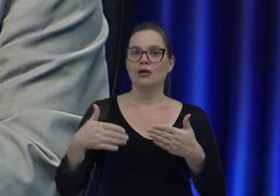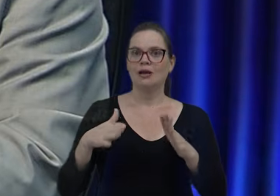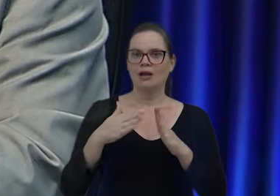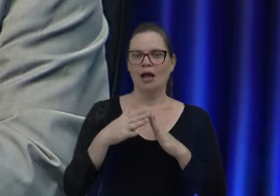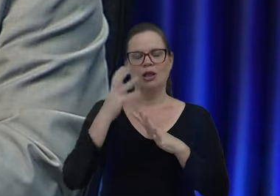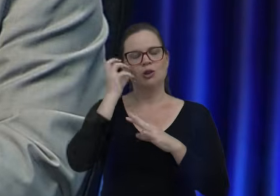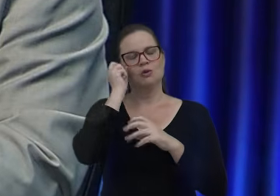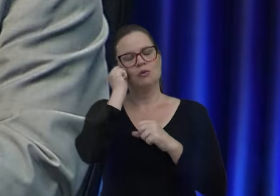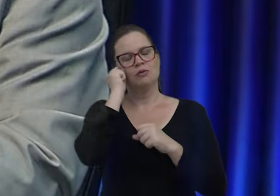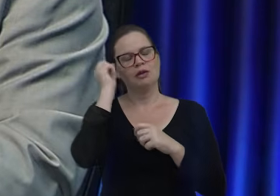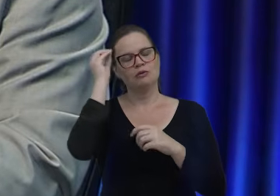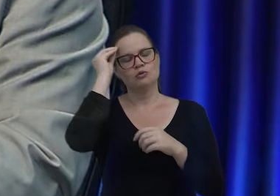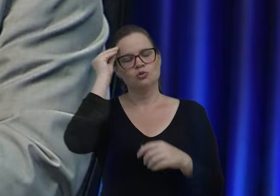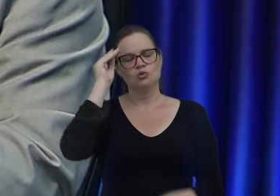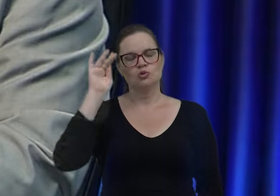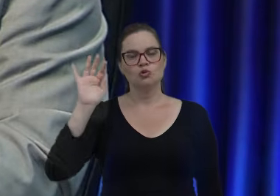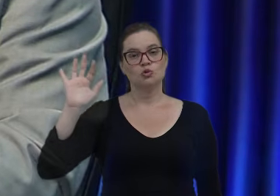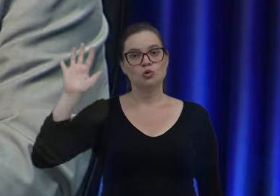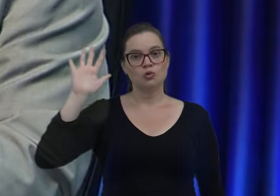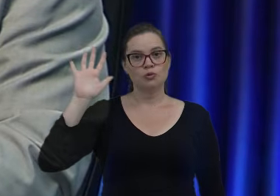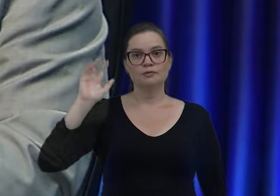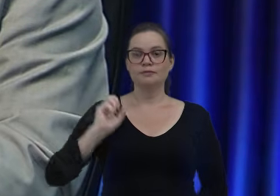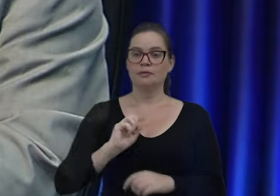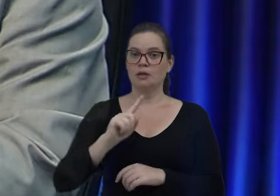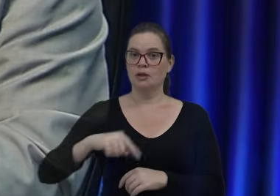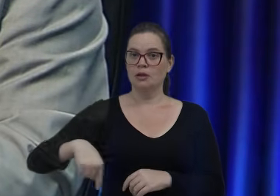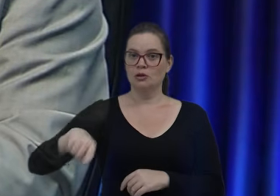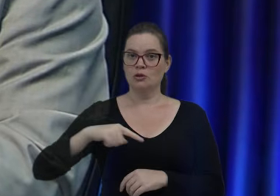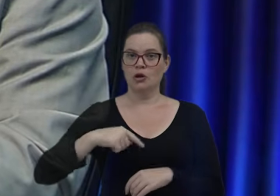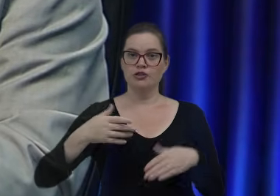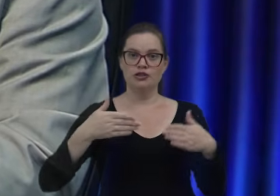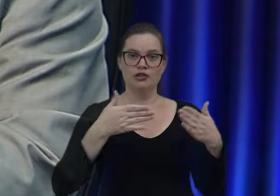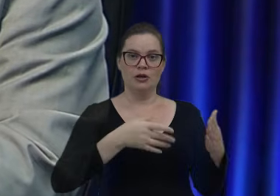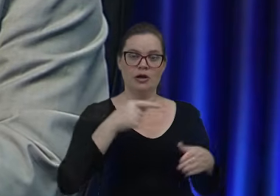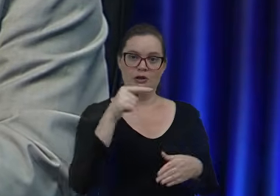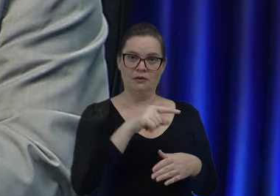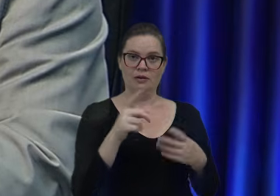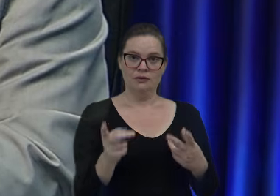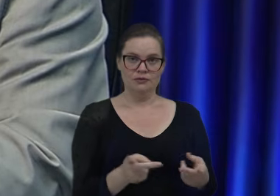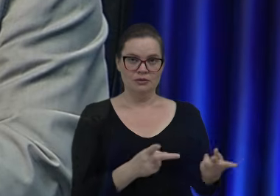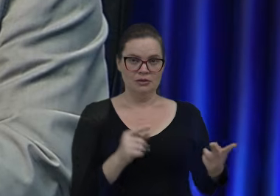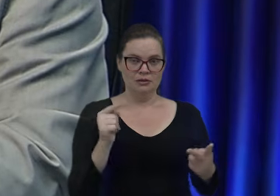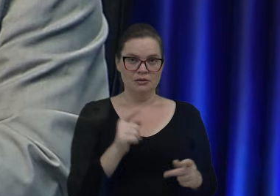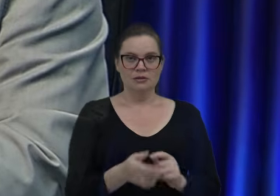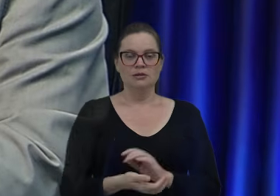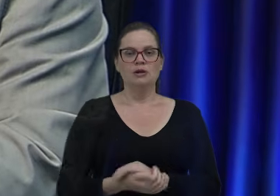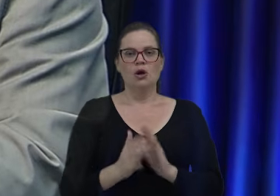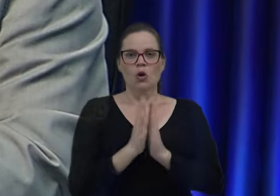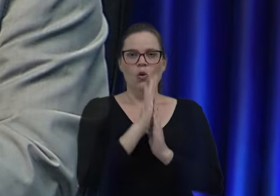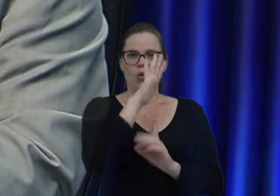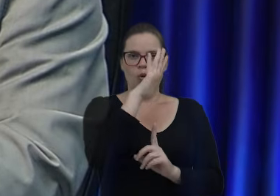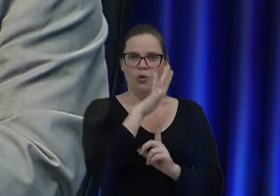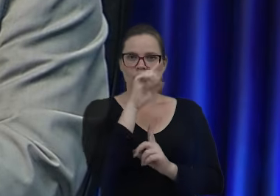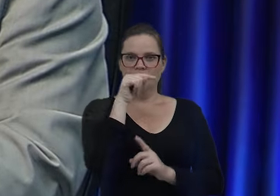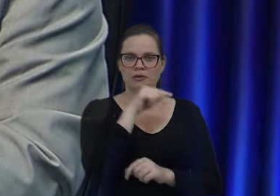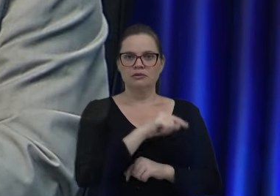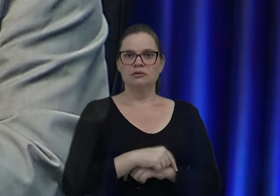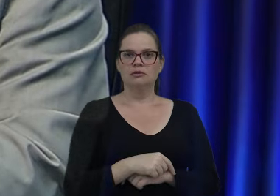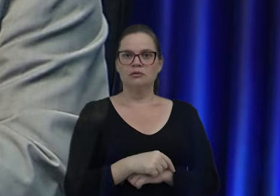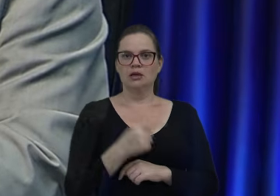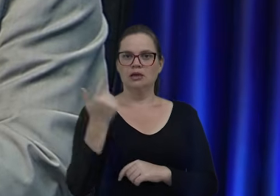sonho. E a gente chegava lá na visita, orava por ele e